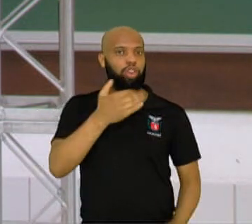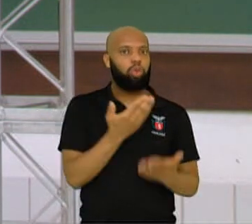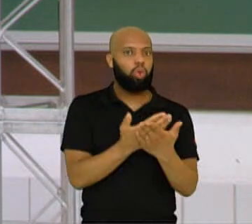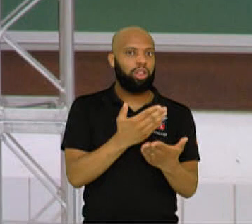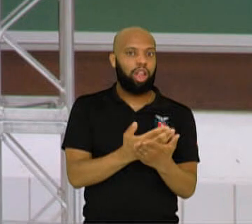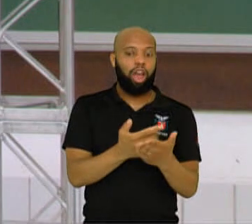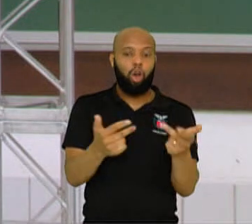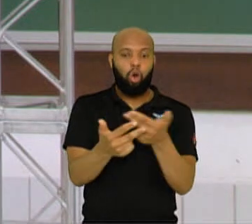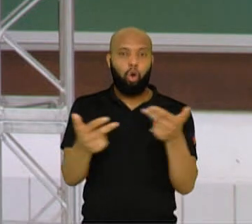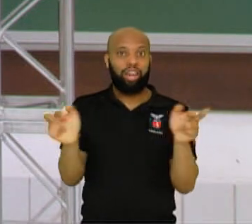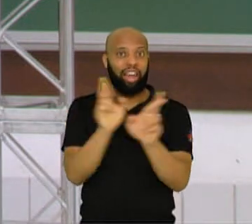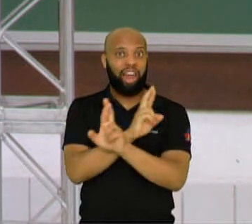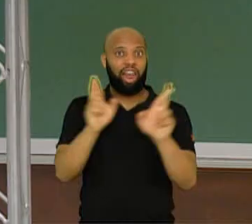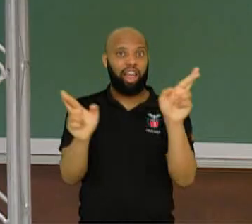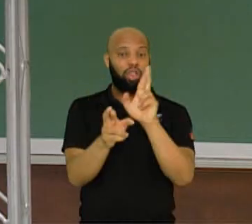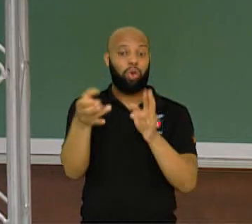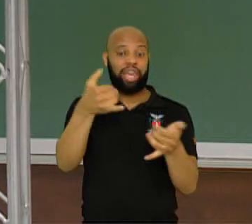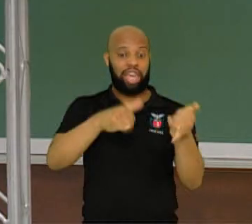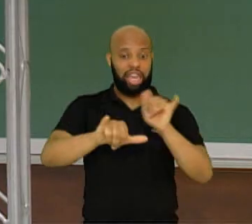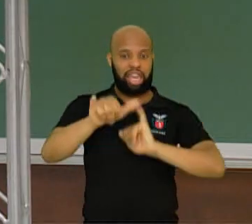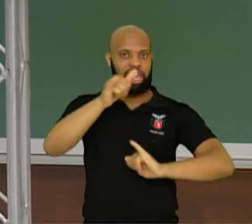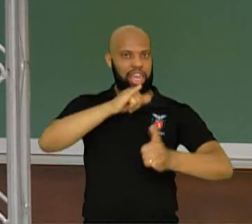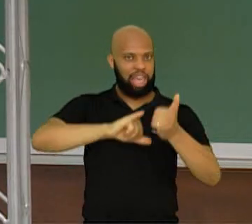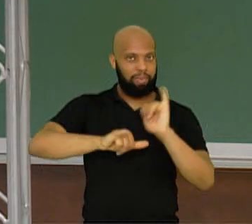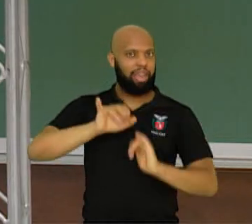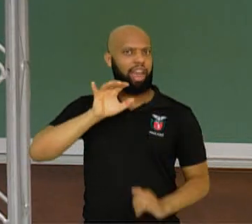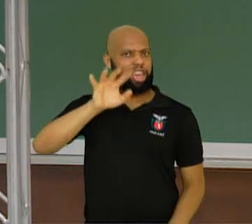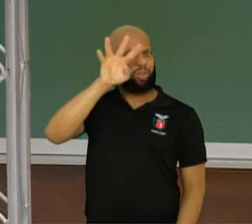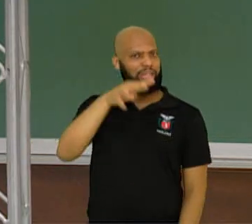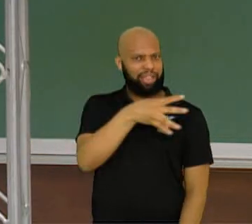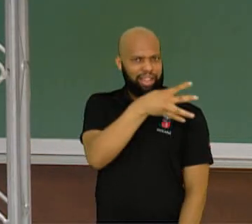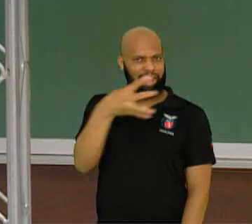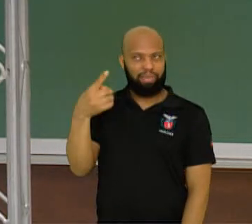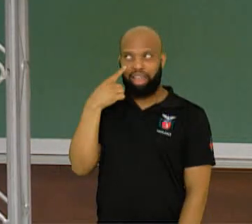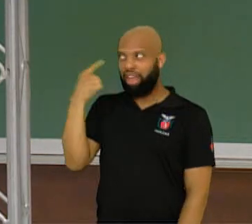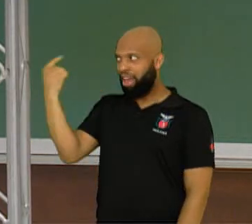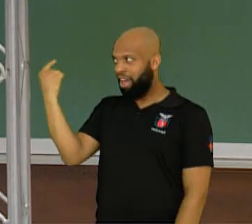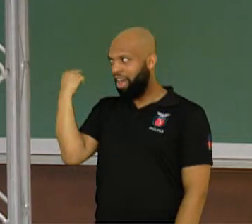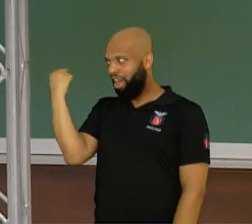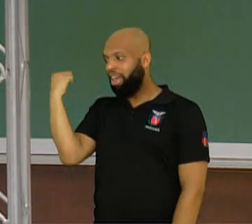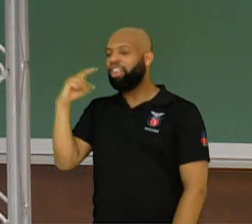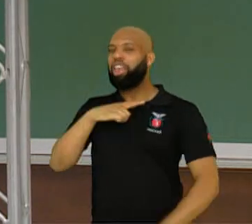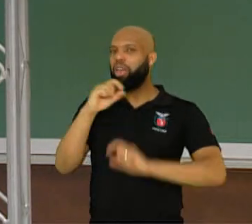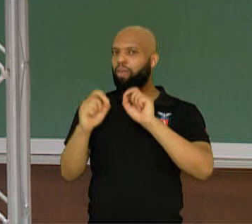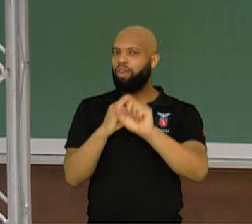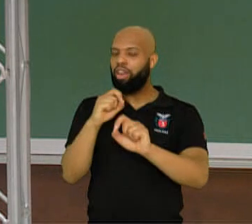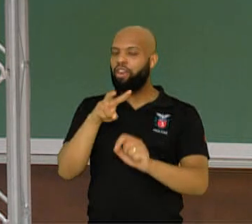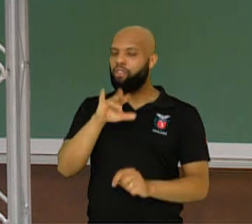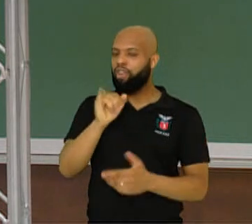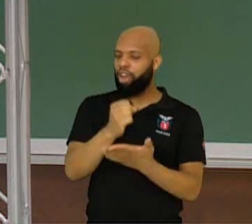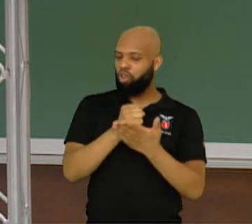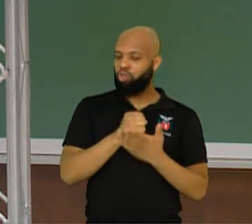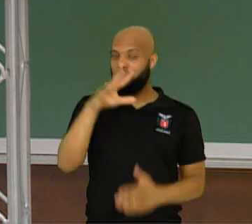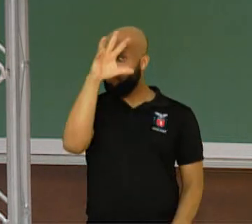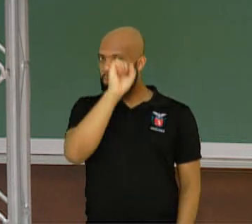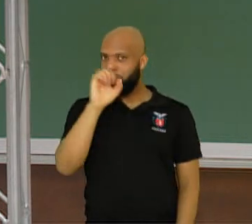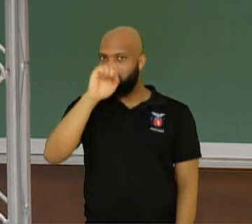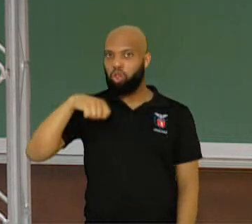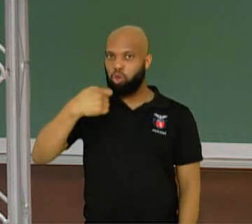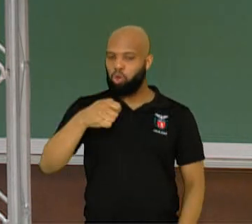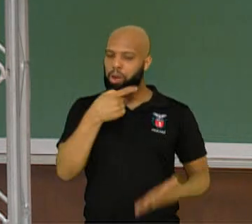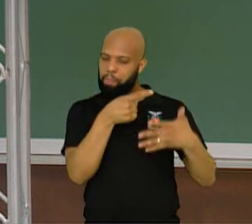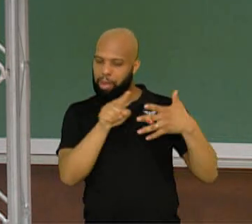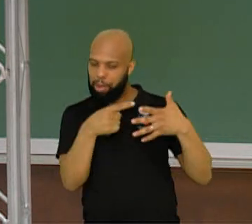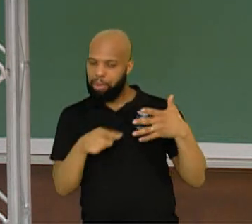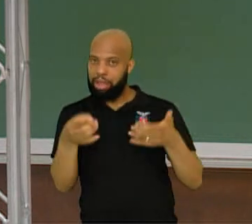elementos químicos. E este material, esta ferramenta que está atrás de mim, vai nos auxiliar a aprender sobre os elementos. Mas